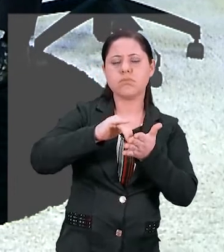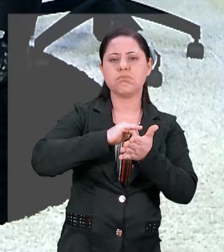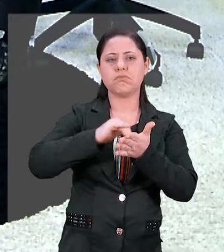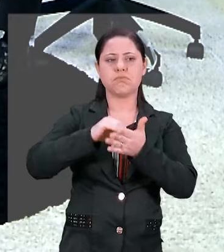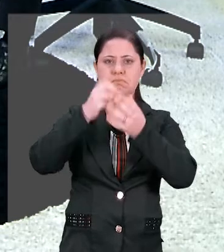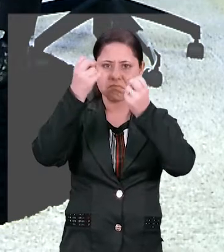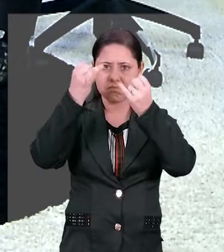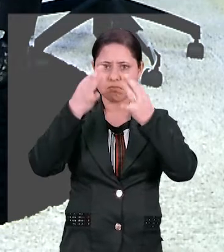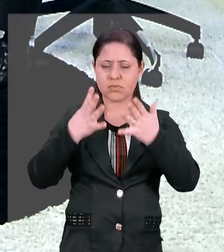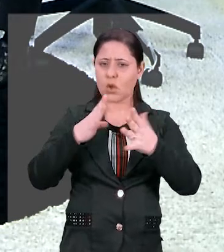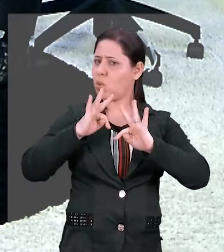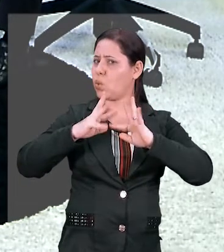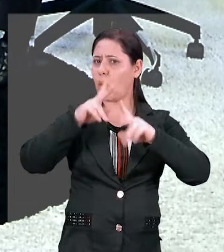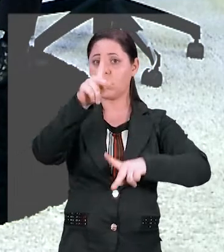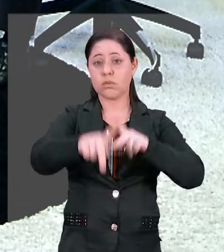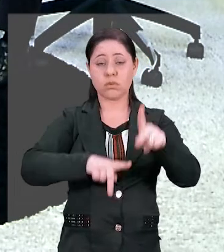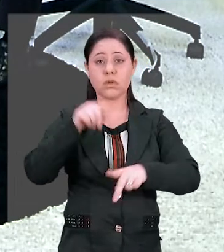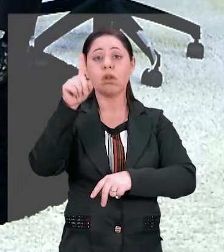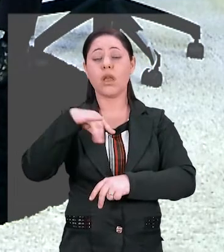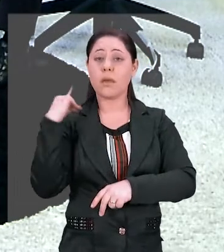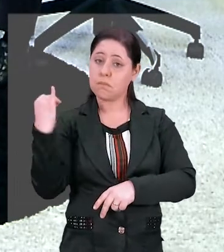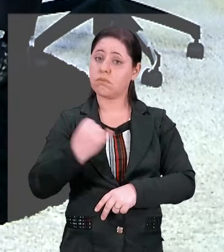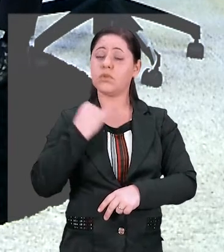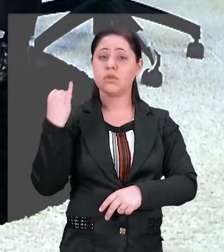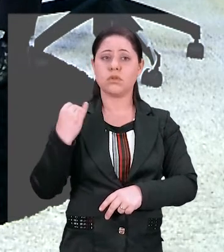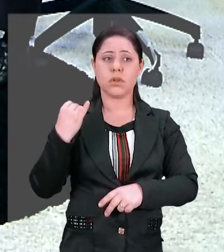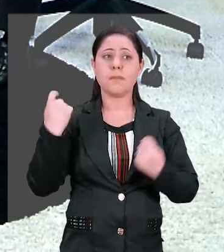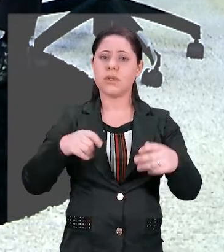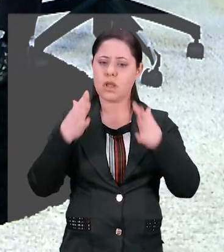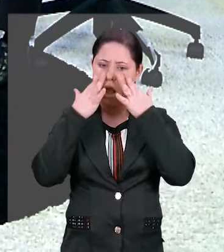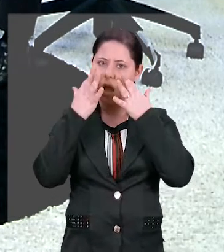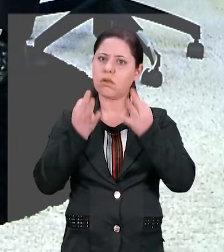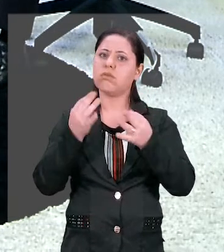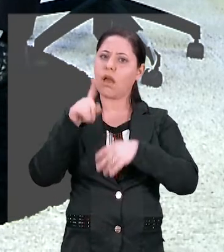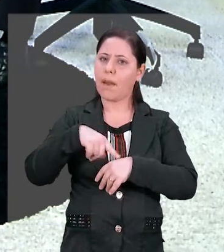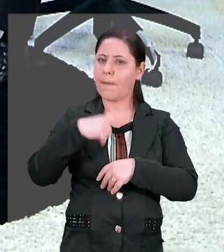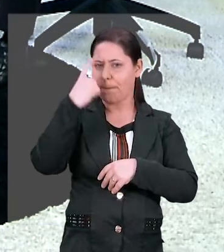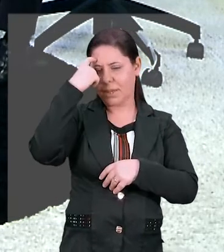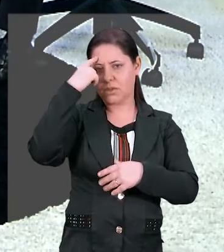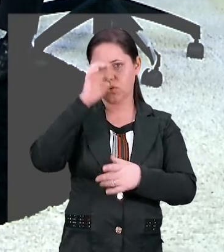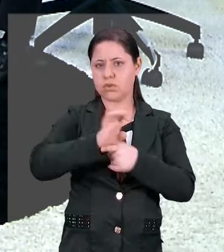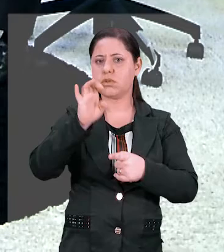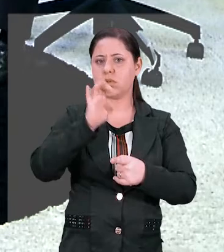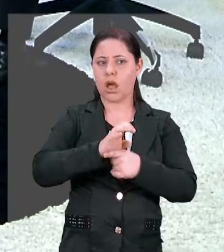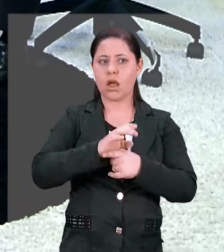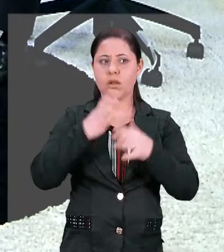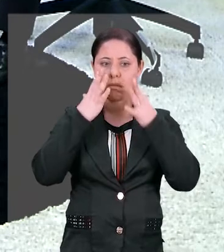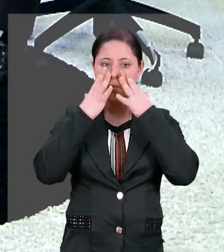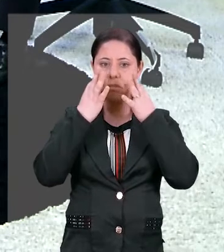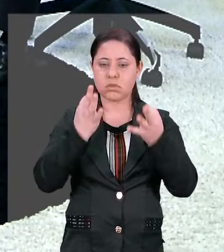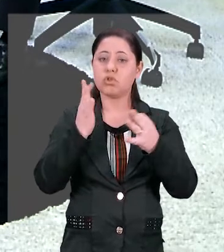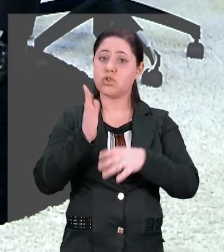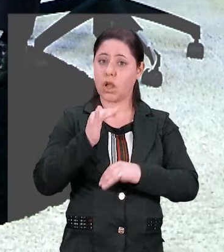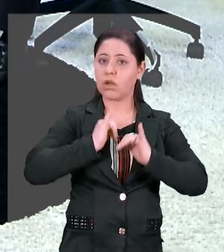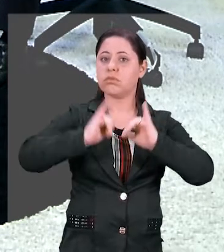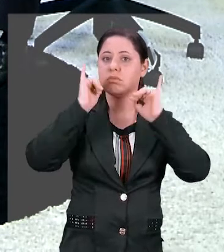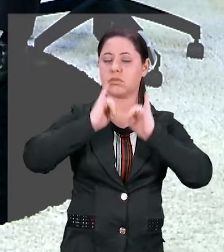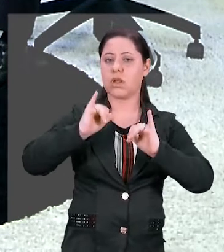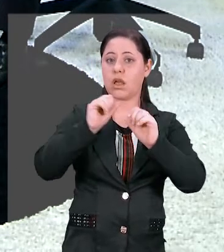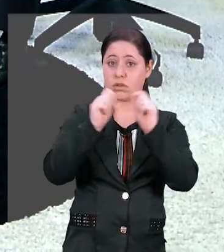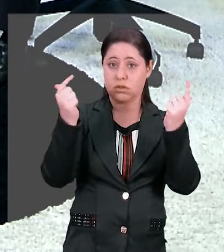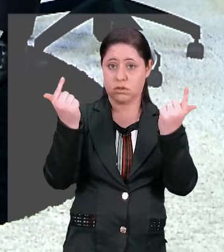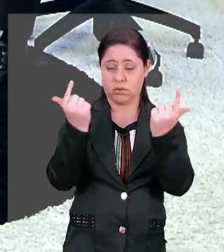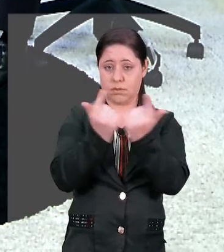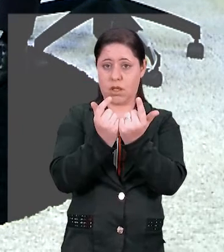toda a população, que é muito importante isso aí. E a gente tem que ficar alerta. Sim. Eu acho que o Estado já está alerta, pelo que o senhor acabou de dizer. A Assembleia Legislativa, eu tenho